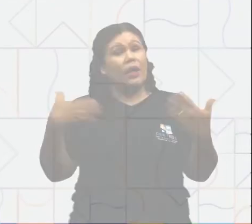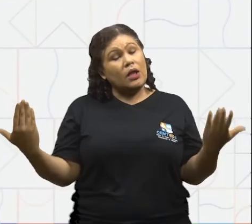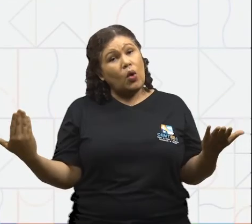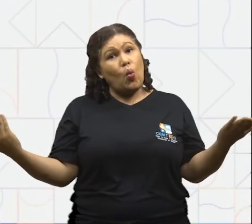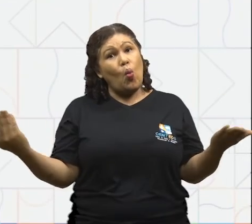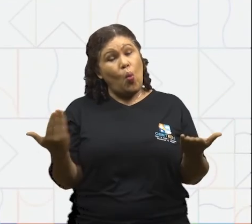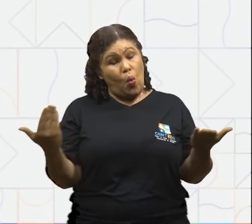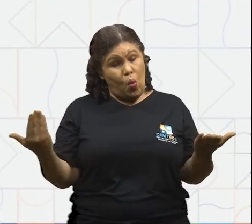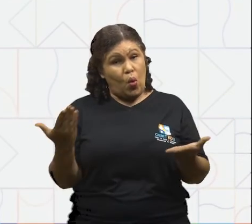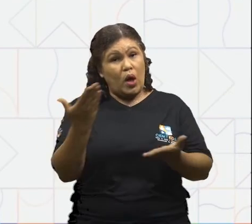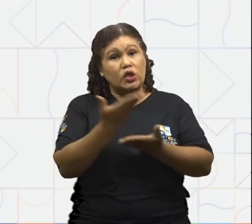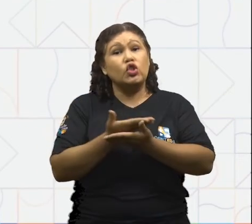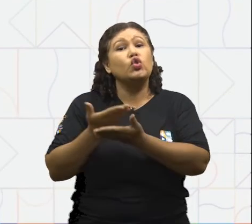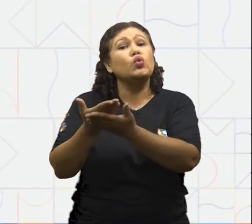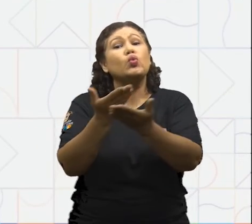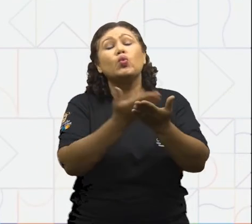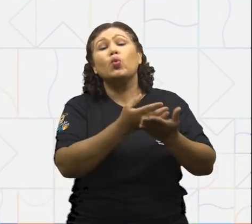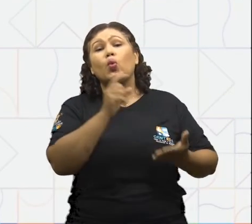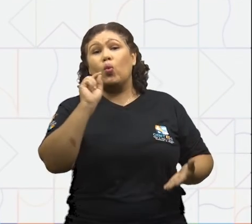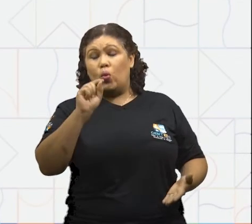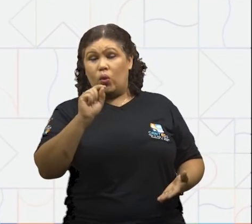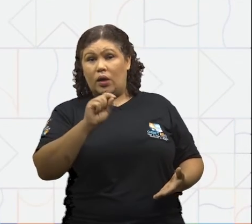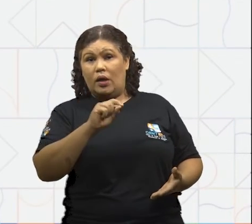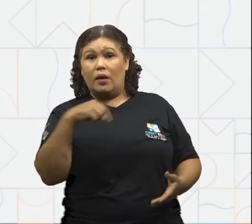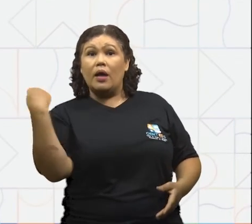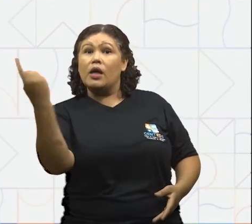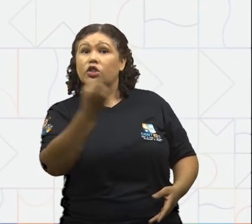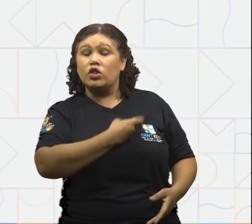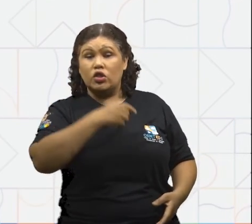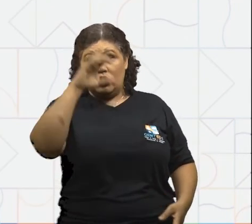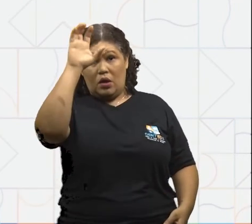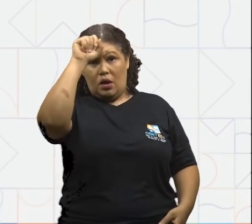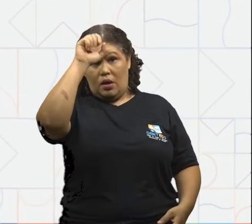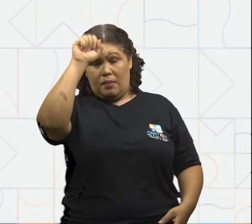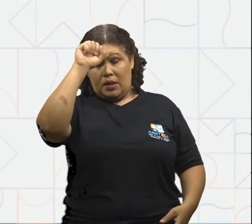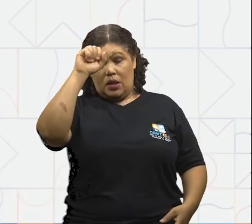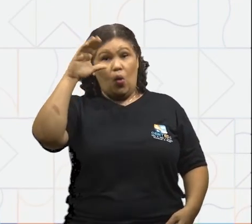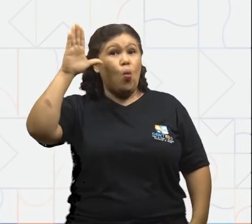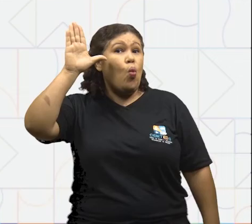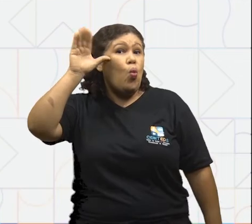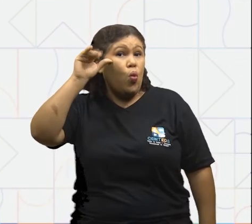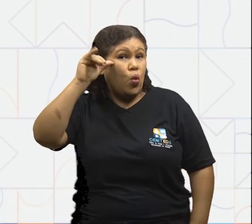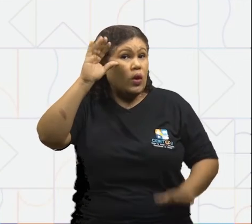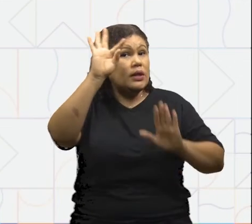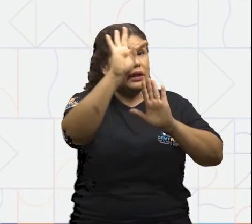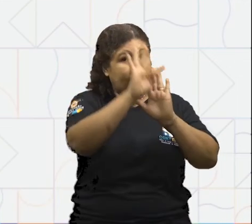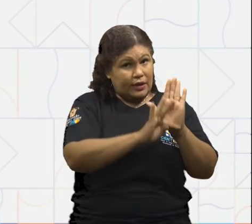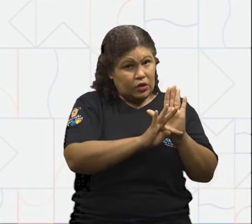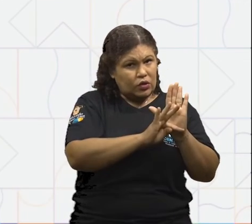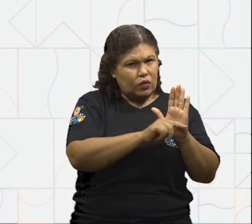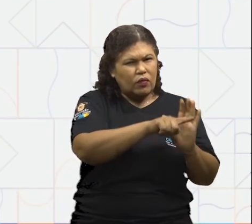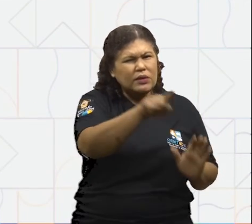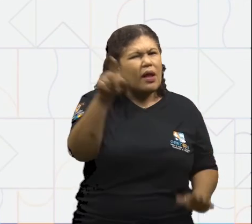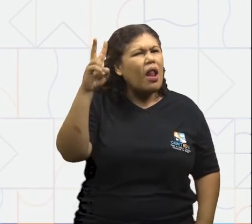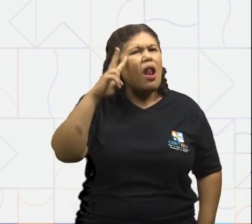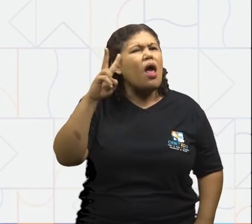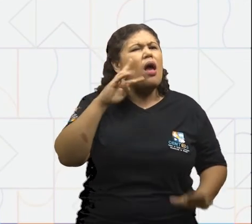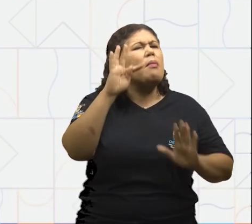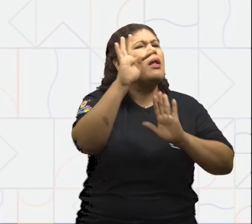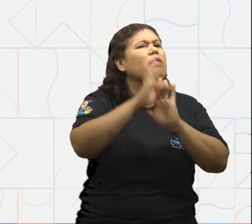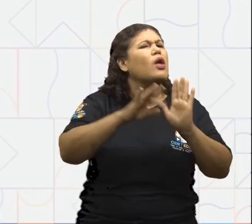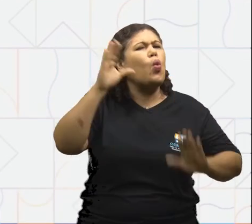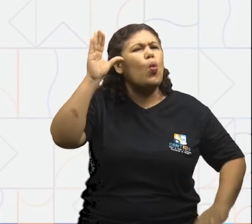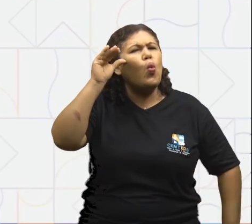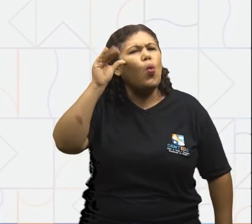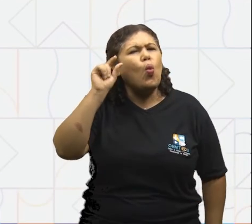Em nossa aula de hoje, você aprendeu o que são curiosidades. Você lembra o que